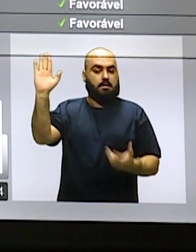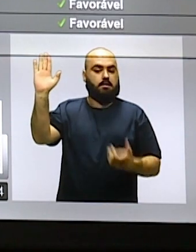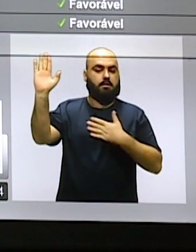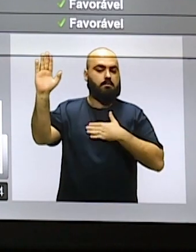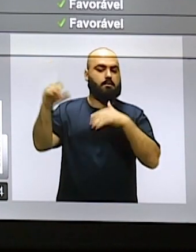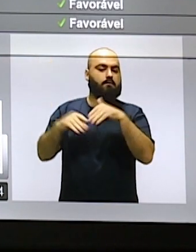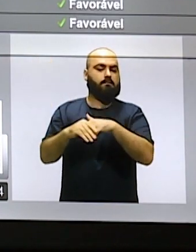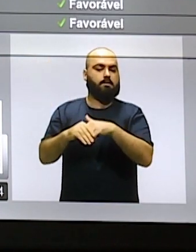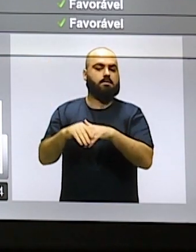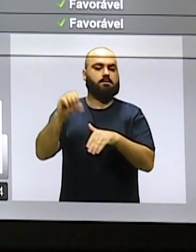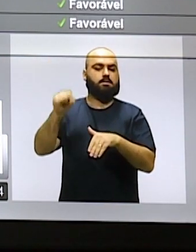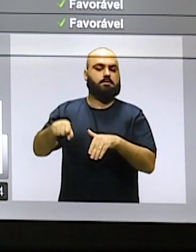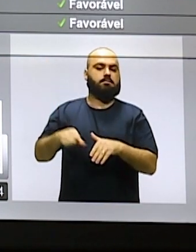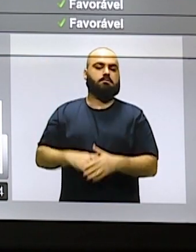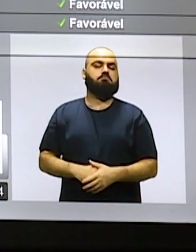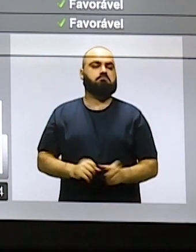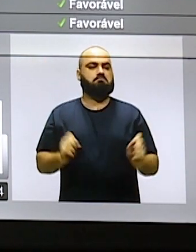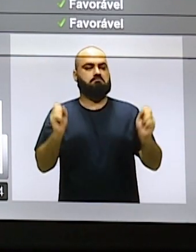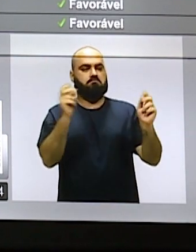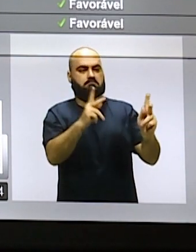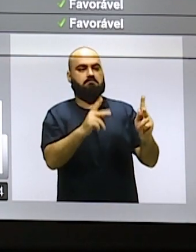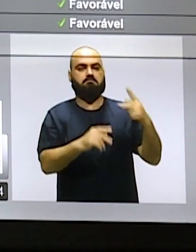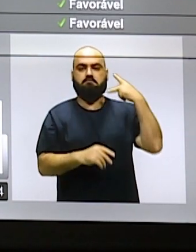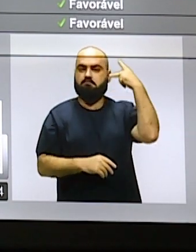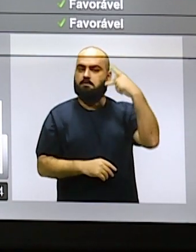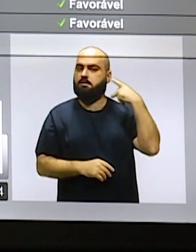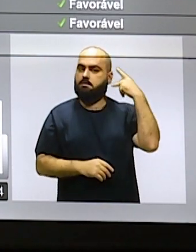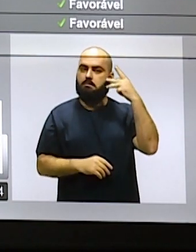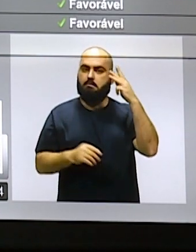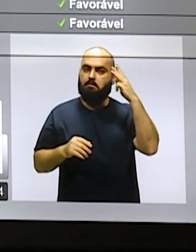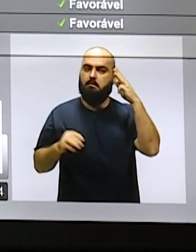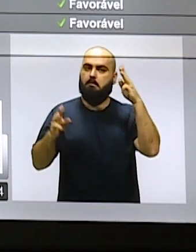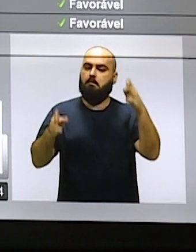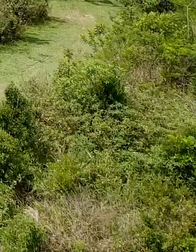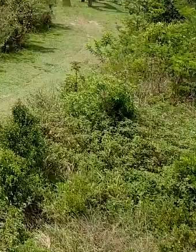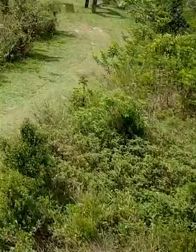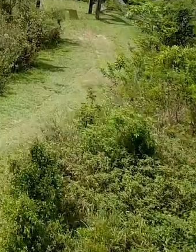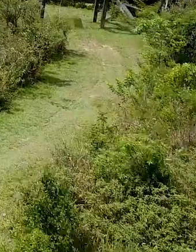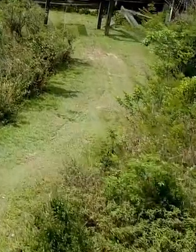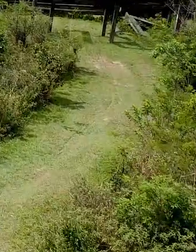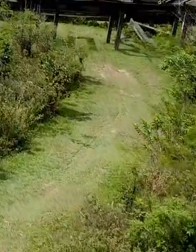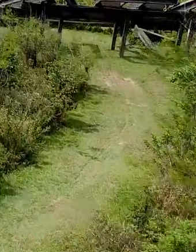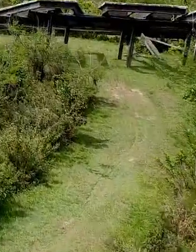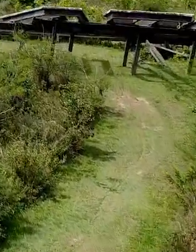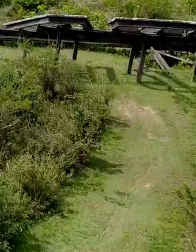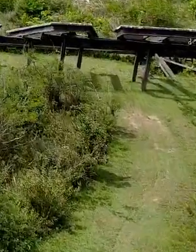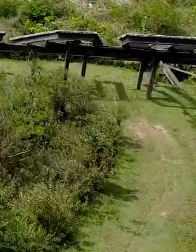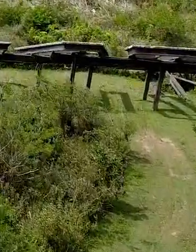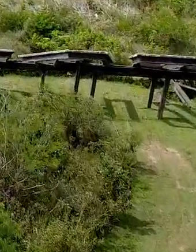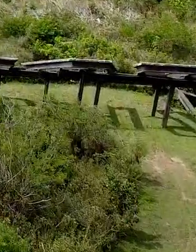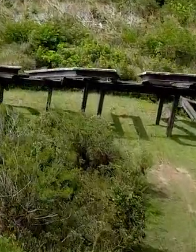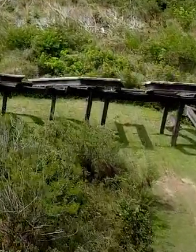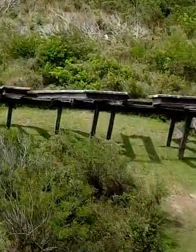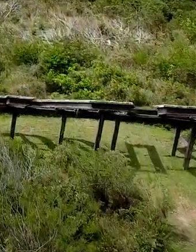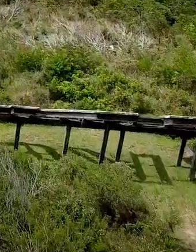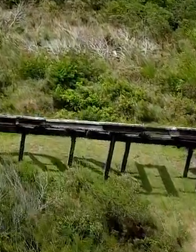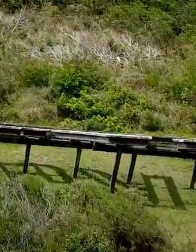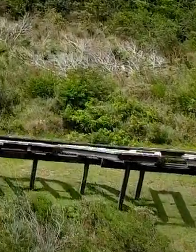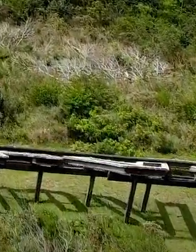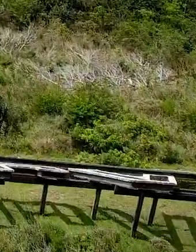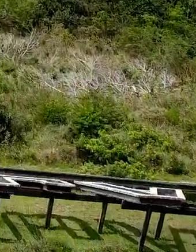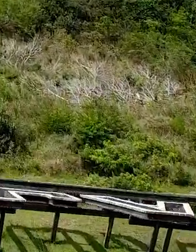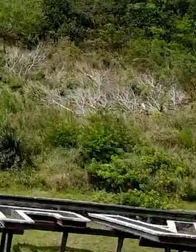complementar 24/2021 do executivo Municipal o texto Altera a tabela da lei